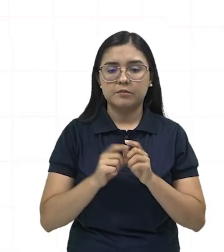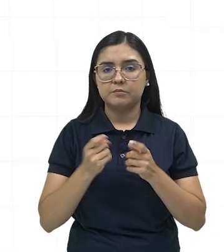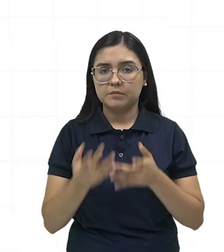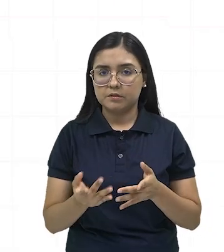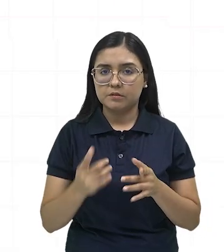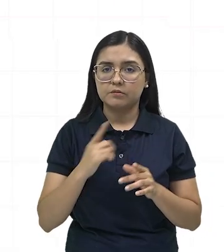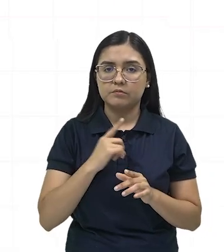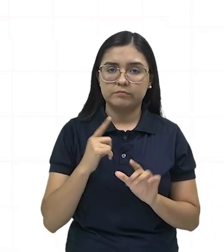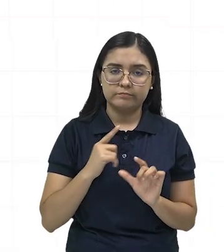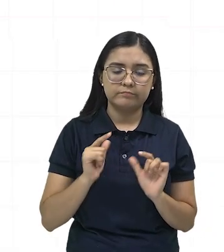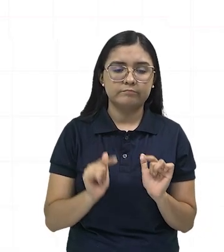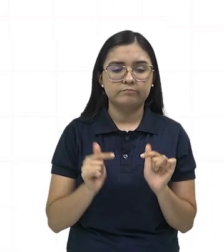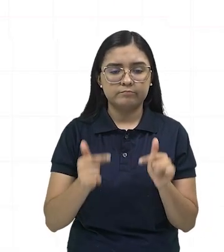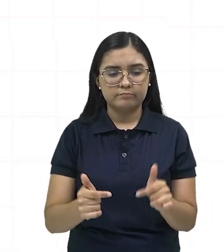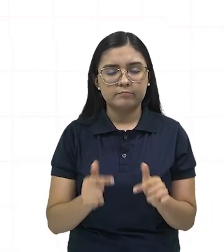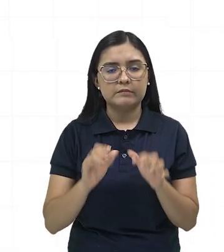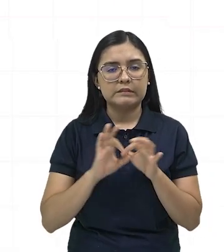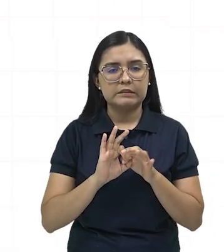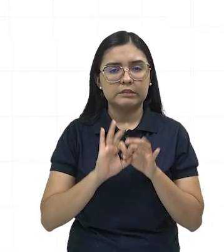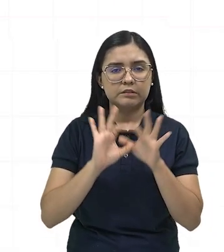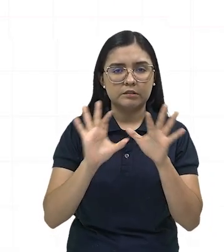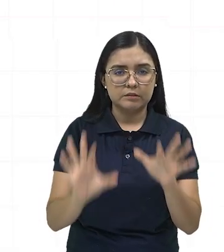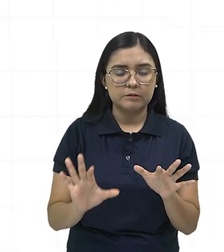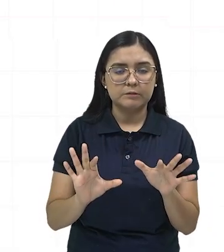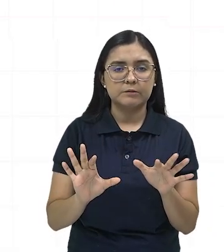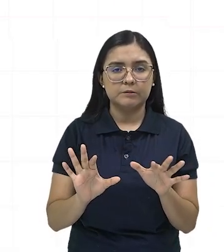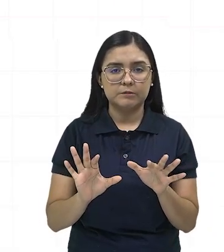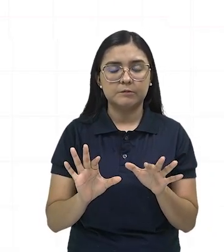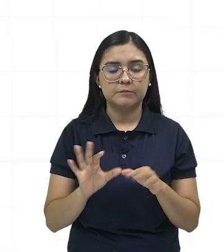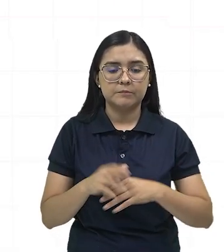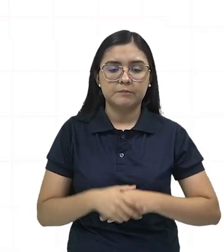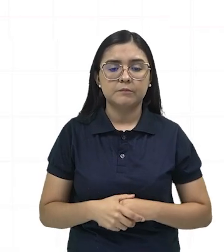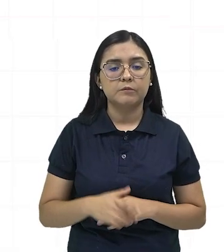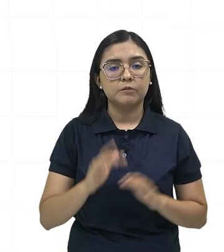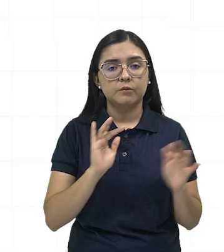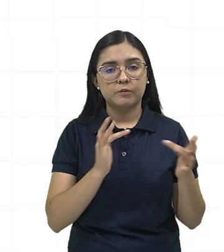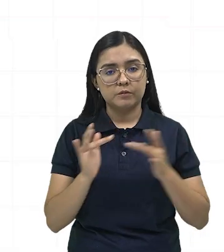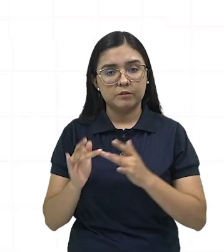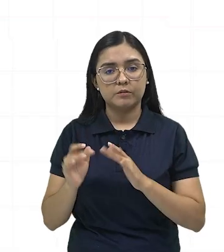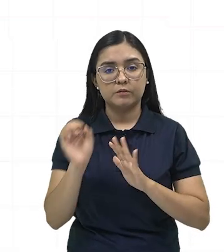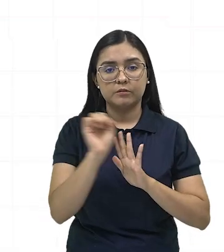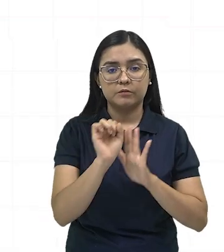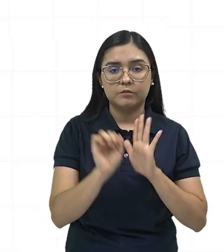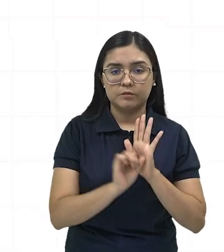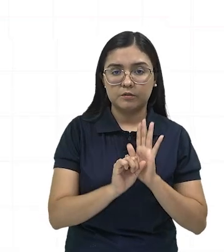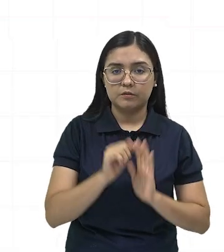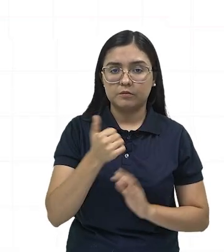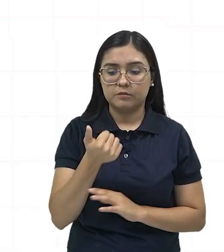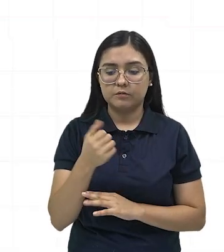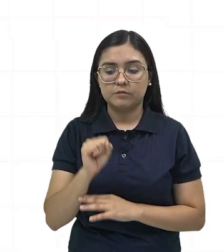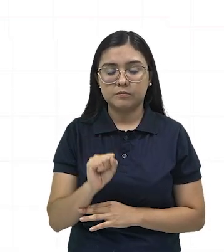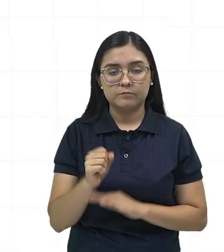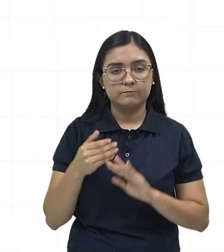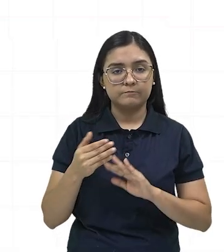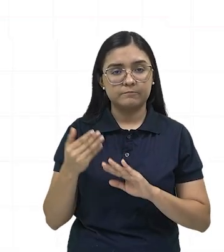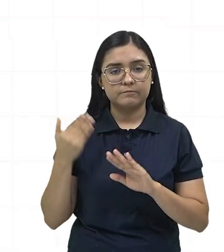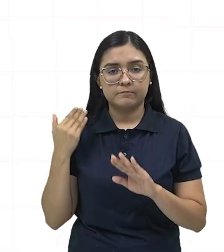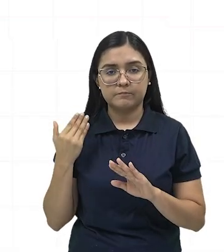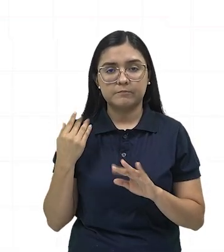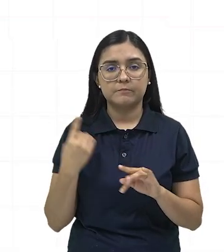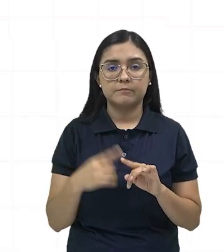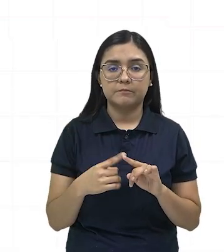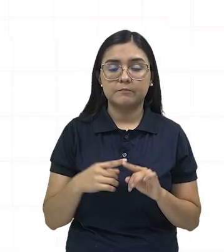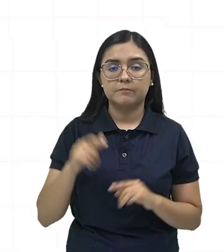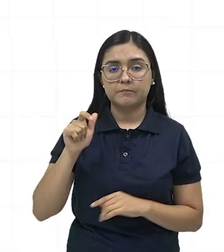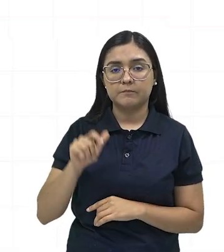né, dessa defesa por uma liberdade, estou, é claro, falando do contexto do século XVIII, já que o